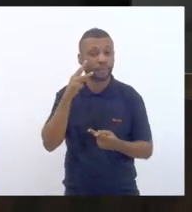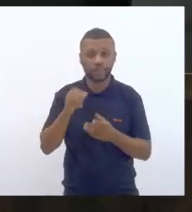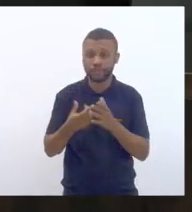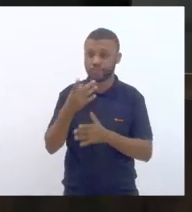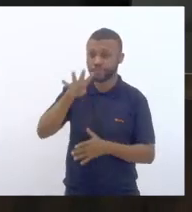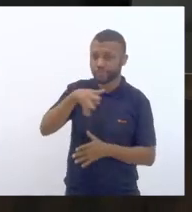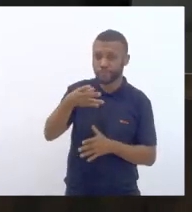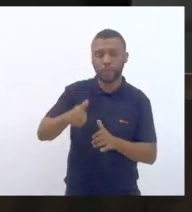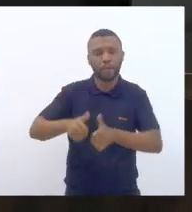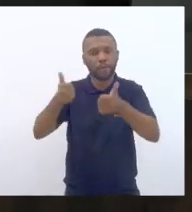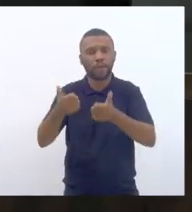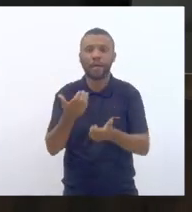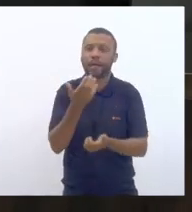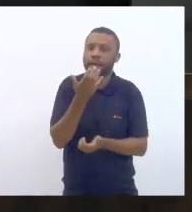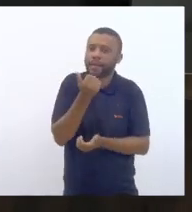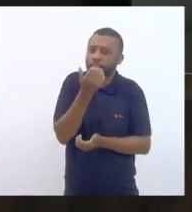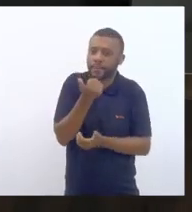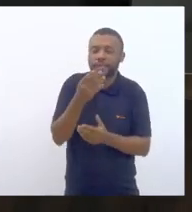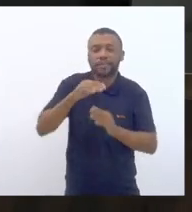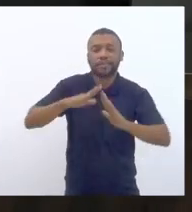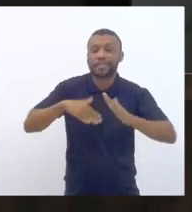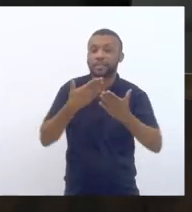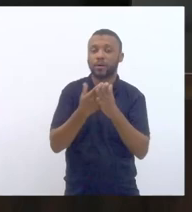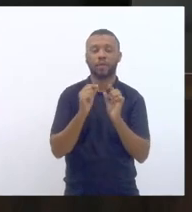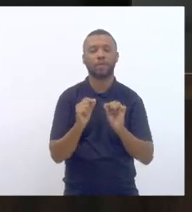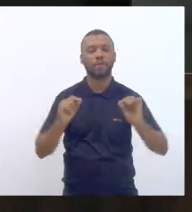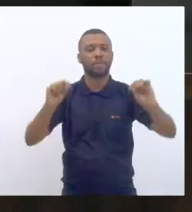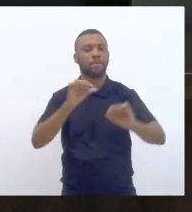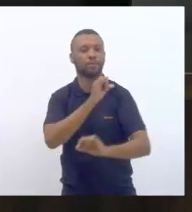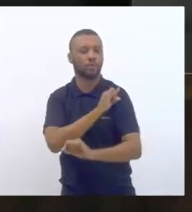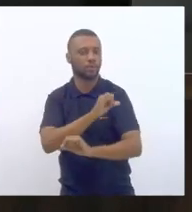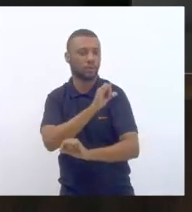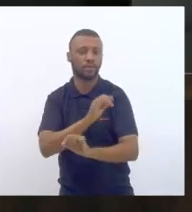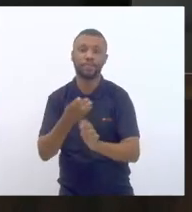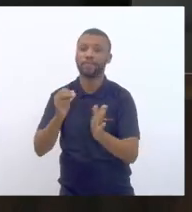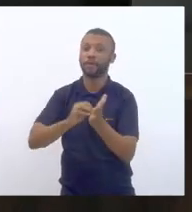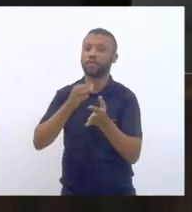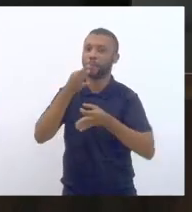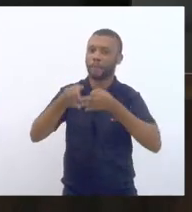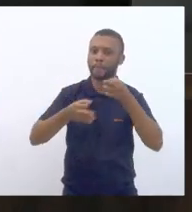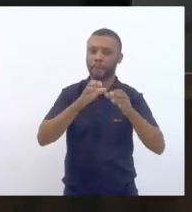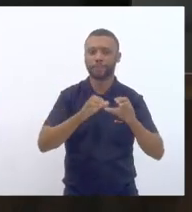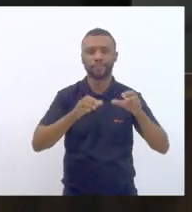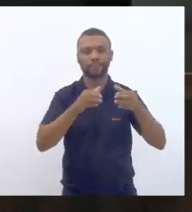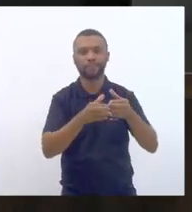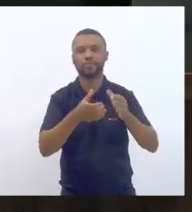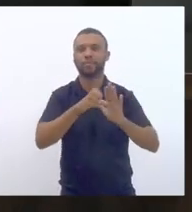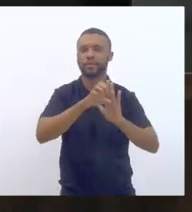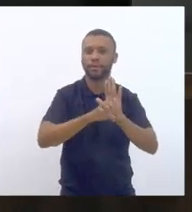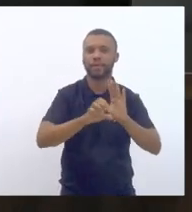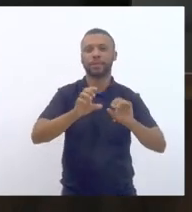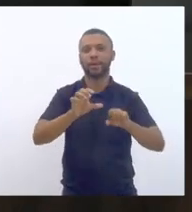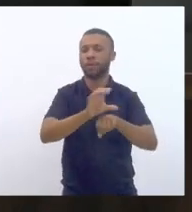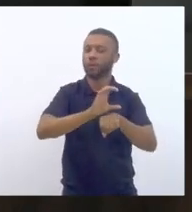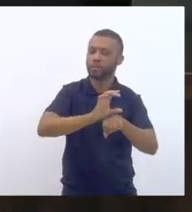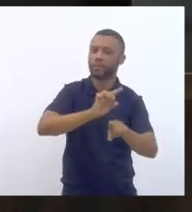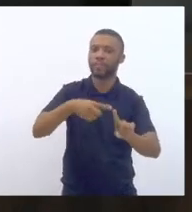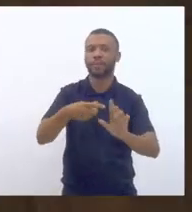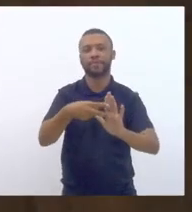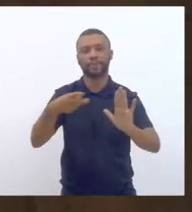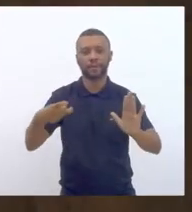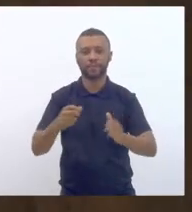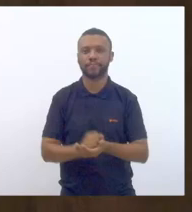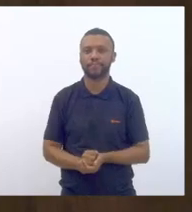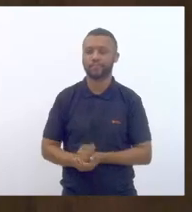qualidade da alimentação escolar no Estado do Rio de Janeiro. Pendente de pareceres, a Comissão de Emendas Condicionais e Vetos. Deputado Marcelo Dino.